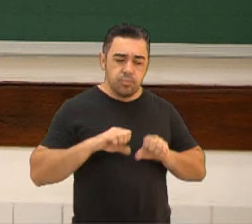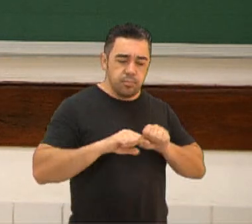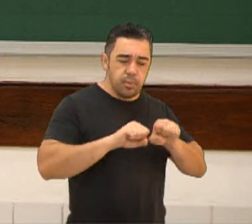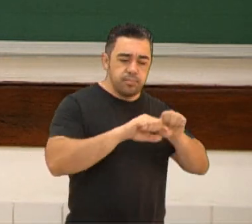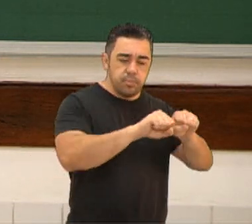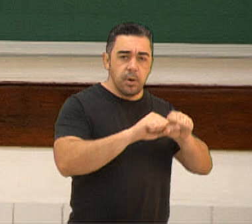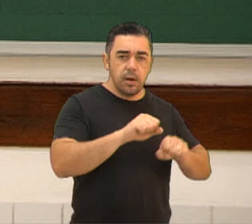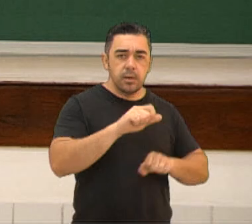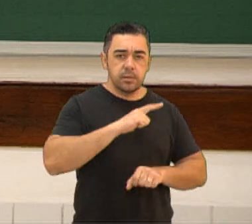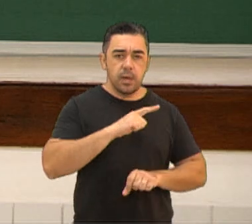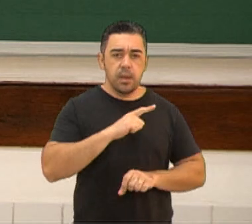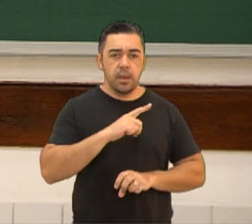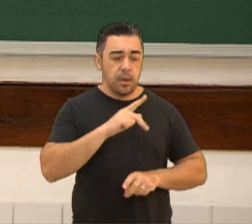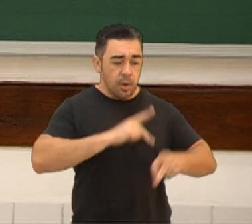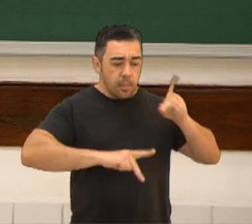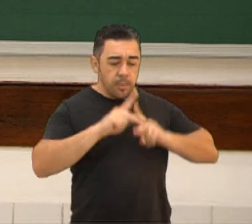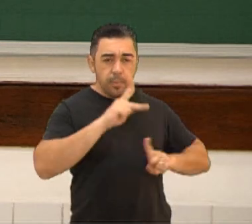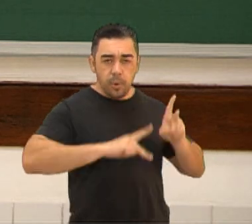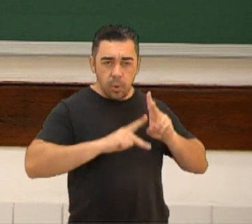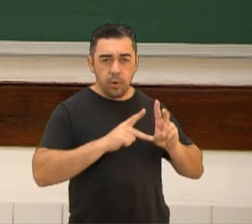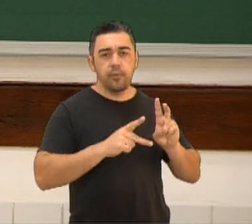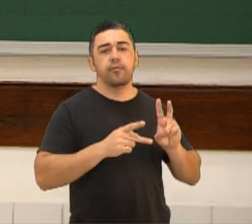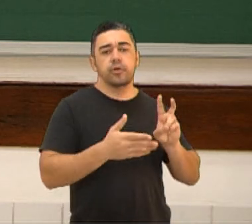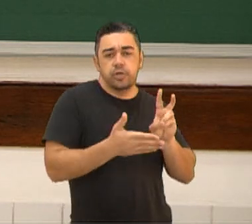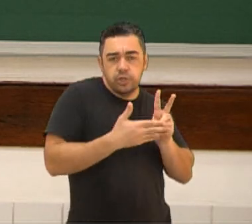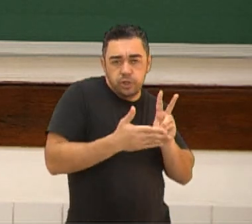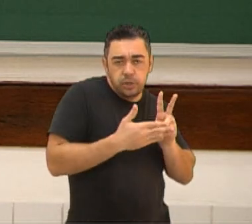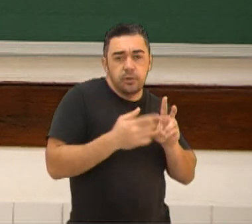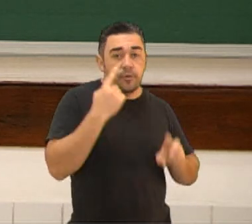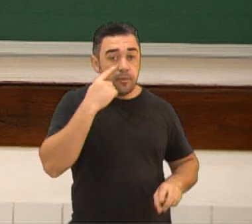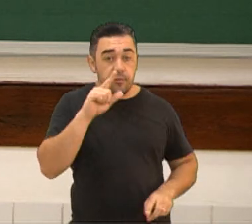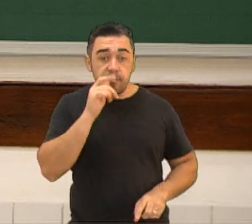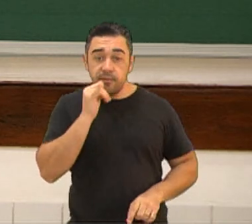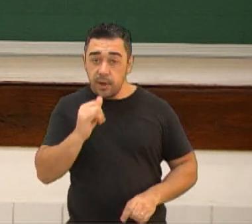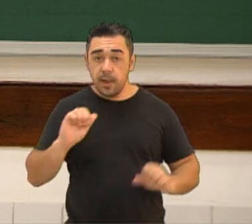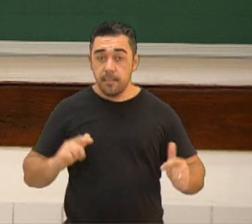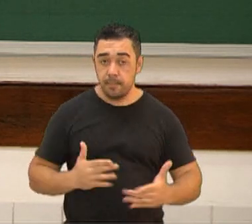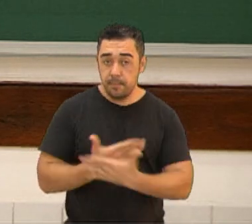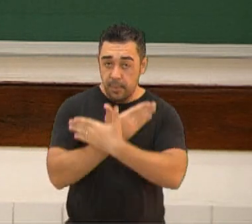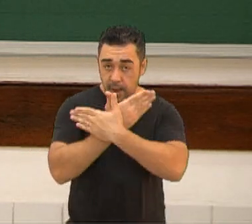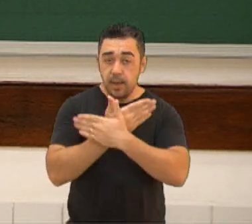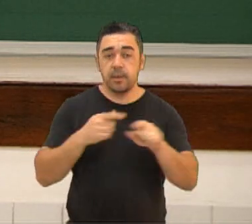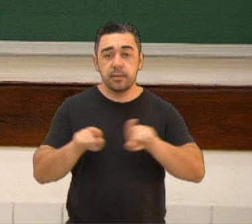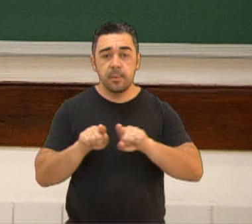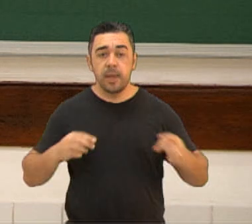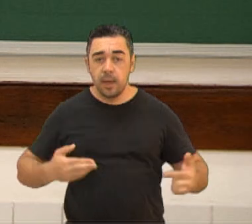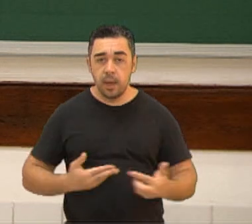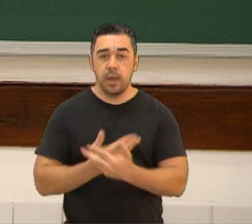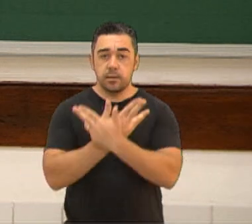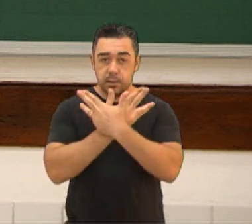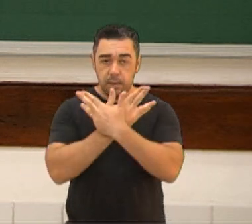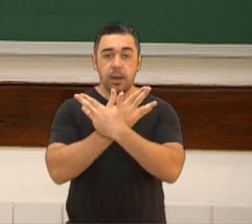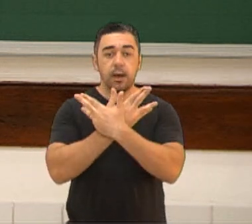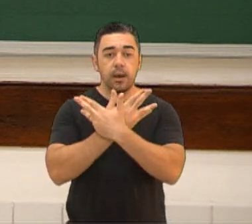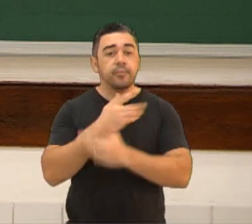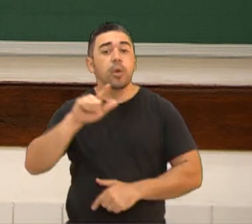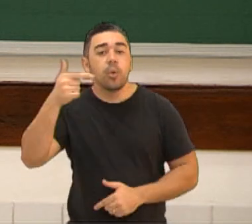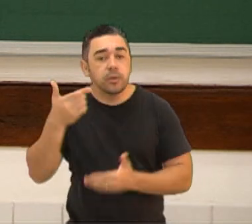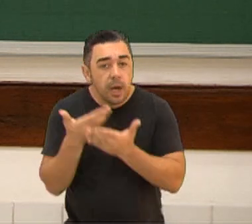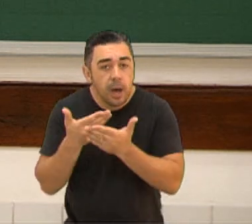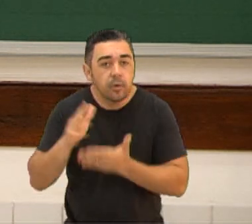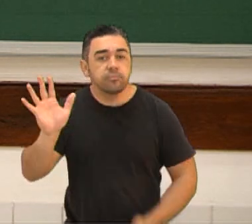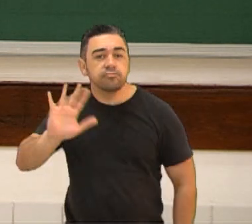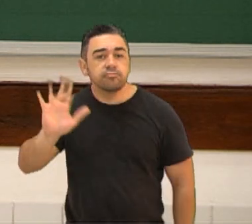terras de povos indígenas. Aqui a gente vai falar daí sobre os maias e os astecas. Bom, até a próxima aula, pessoal,